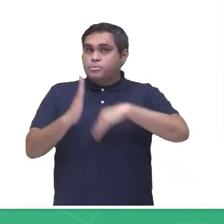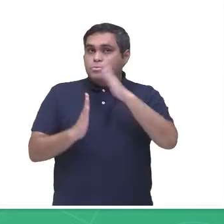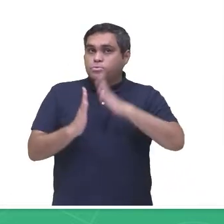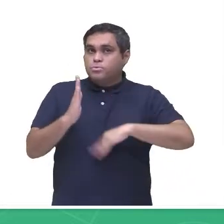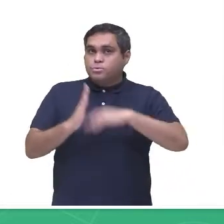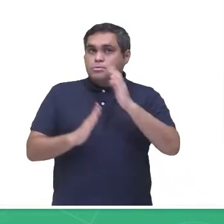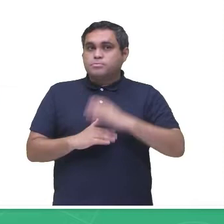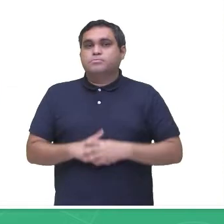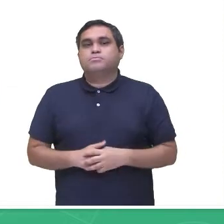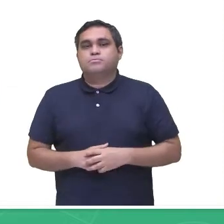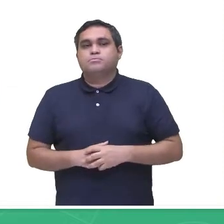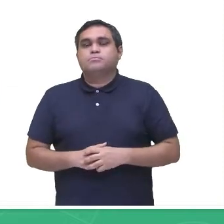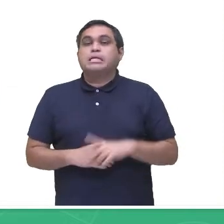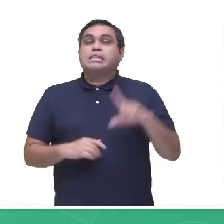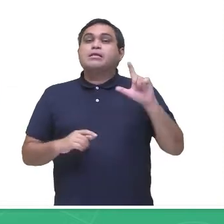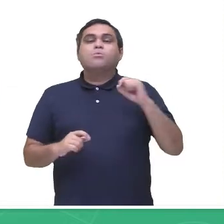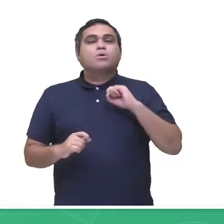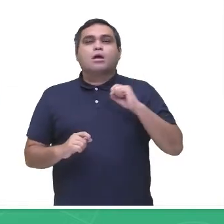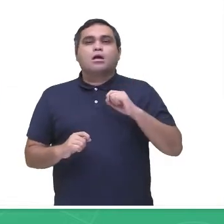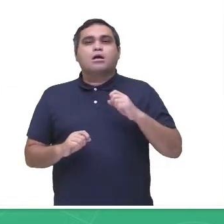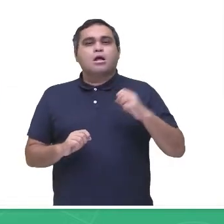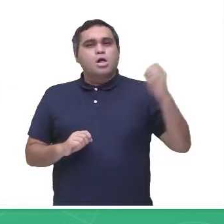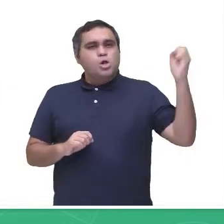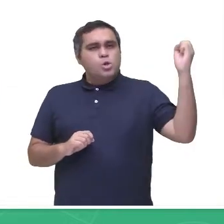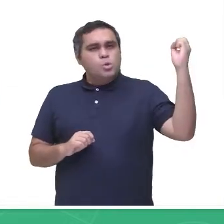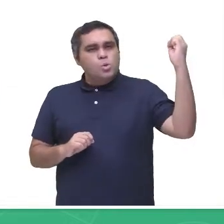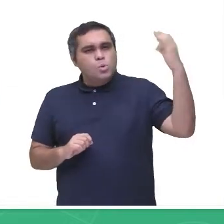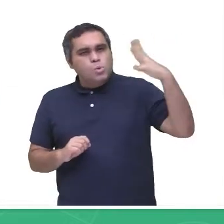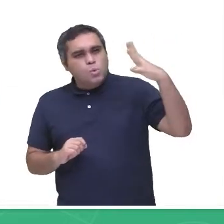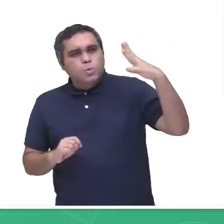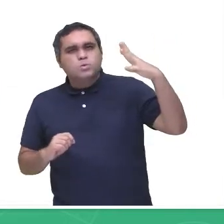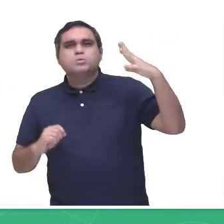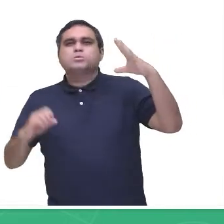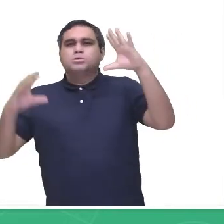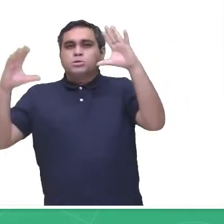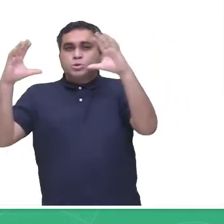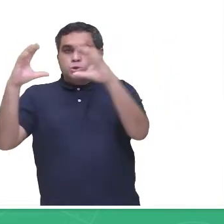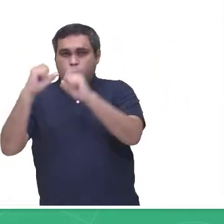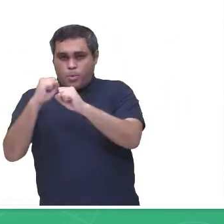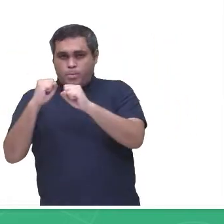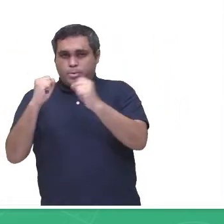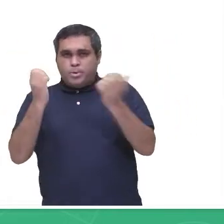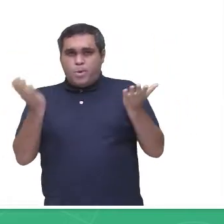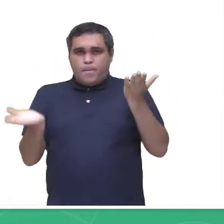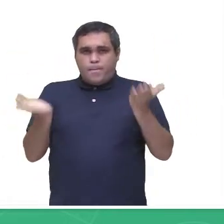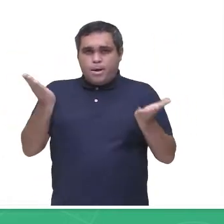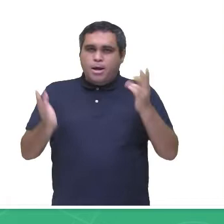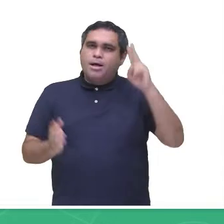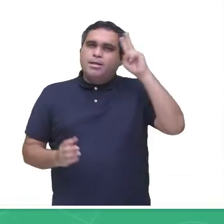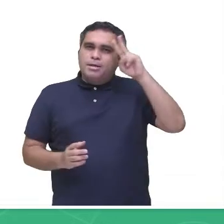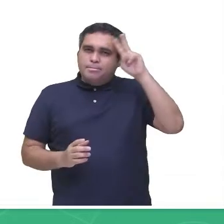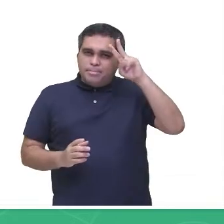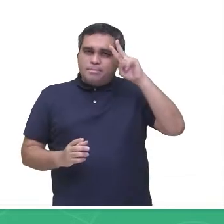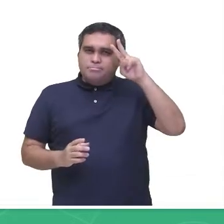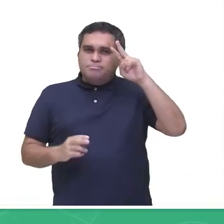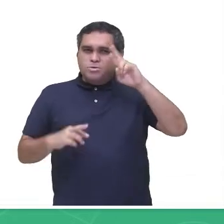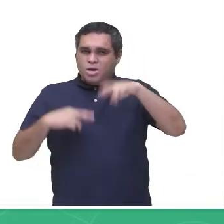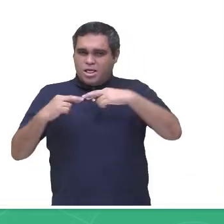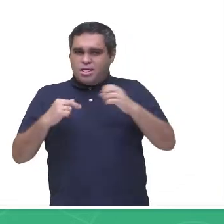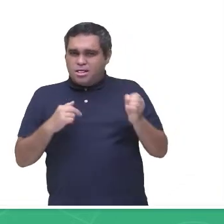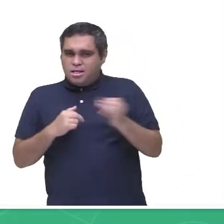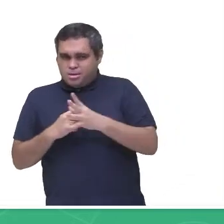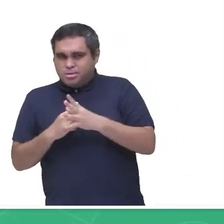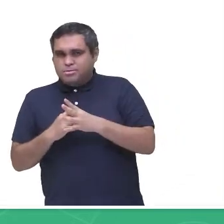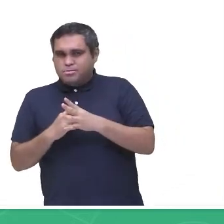Violento contraste de luz e sombra. Lembram do chiaroscuro que nós falamos lá no Renascimento? A questão da técnica do